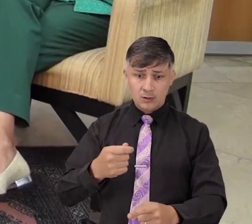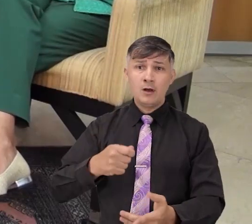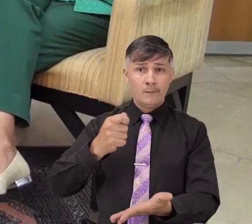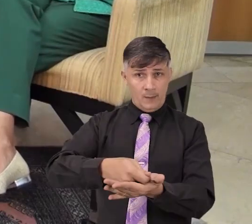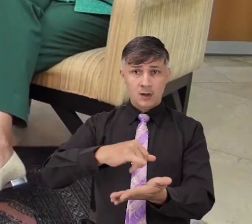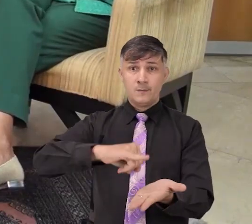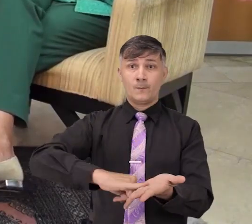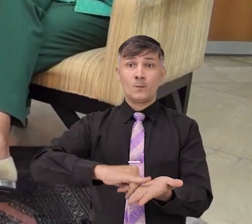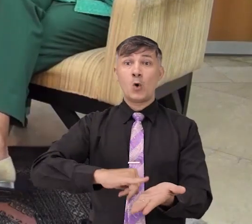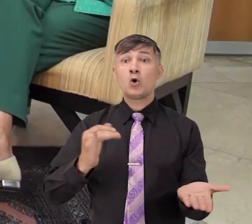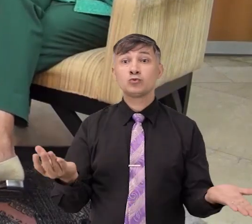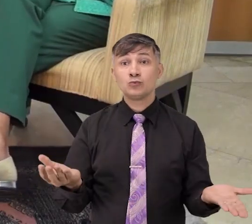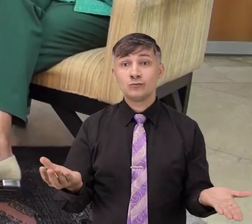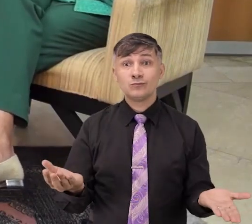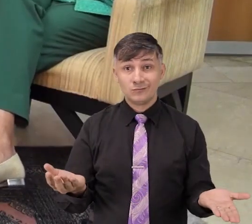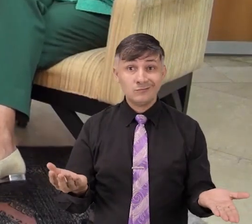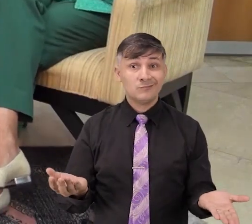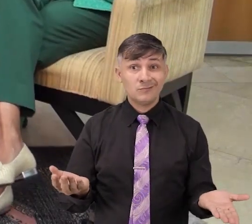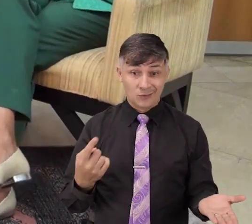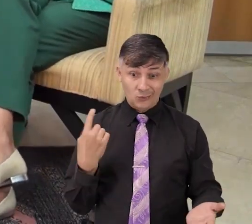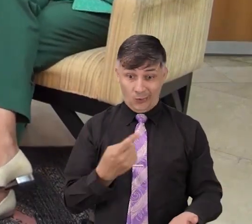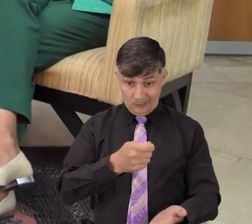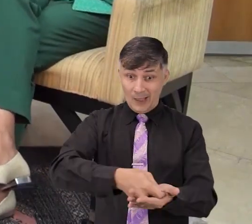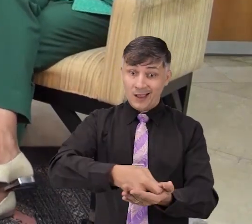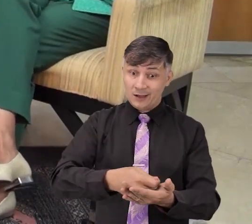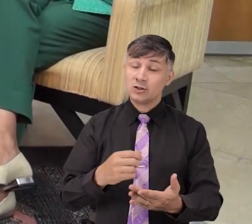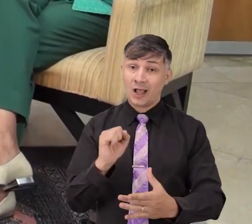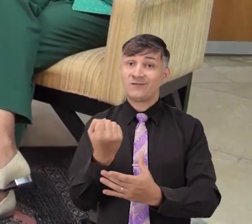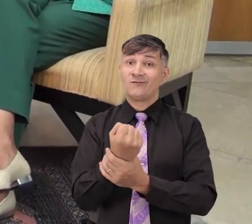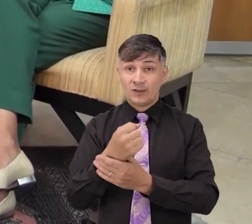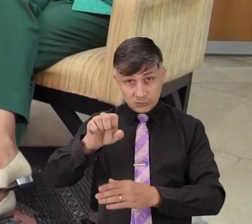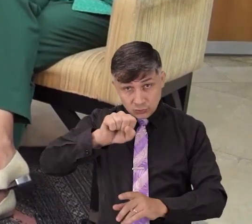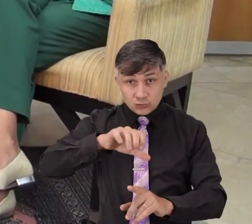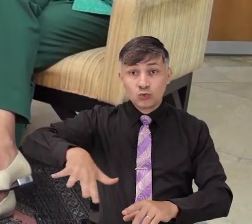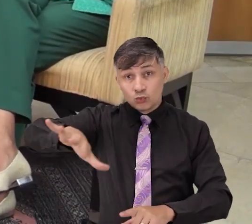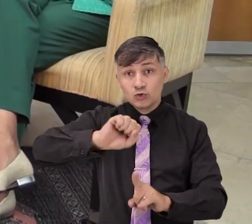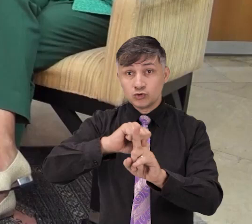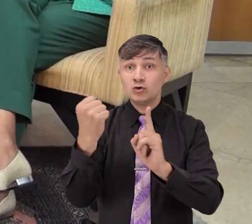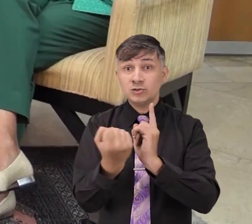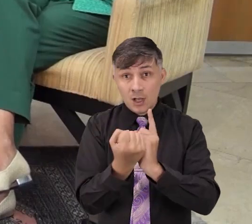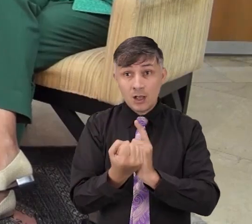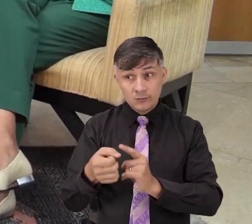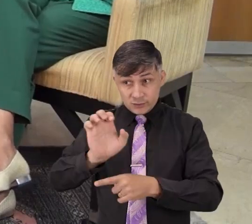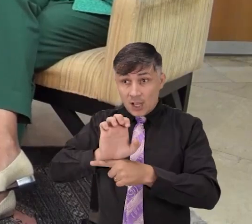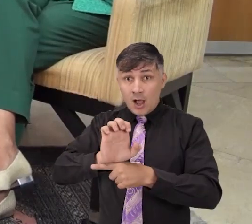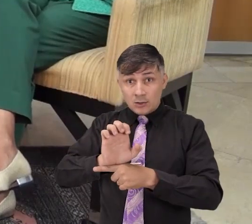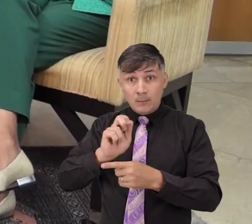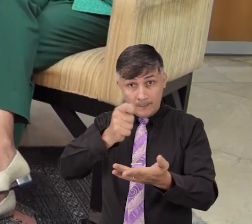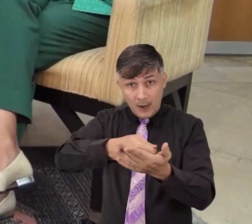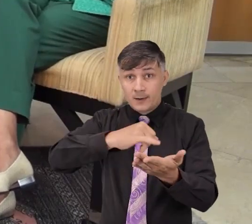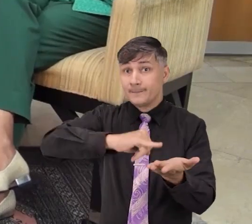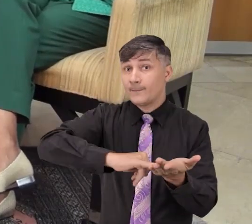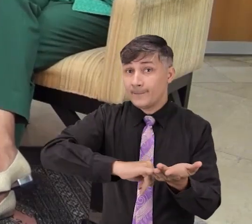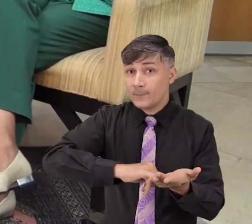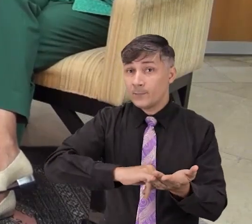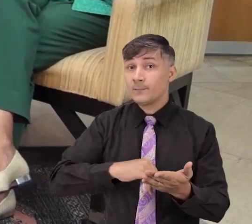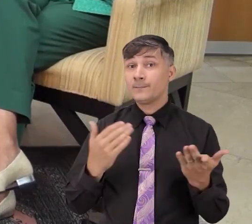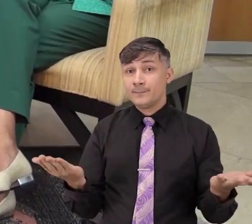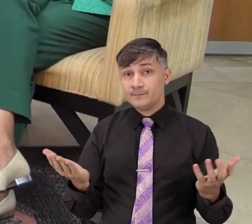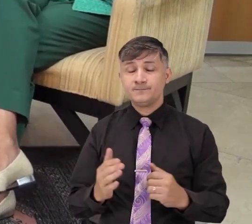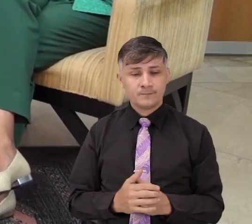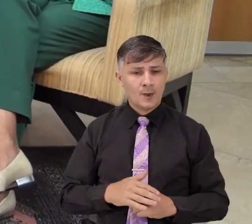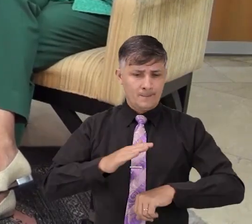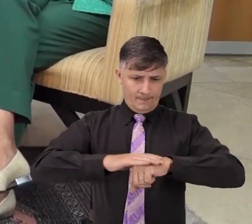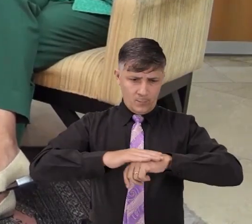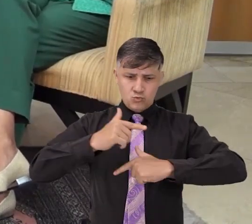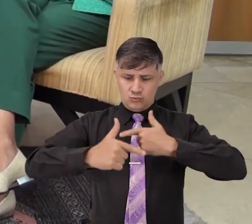nossos impostos, quem sustenta a defensoria somos nós. Claro. É a sociedade, claro, né? Claro. O Estado. Né? Então, no